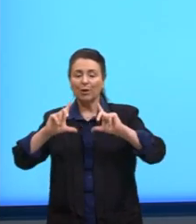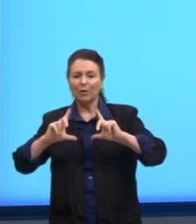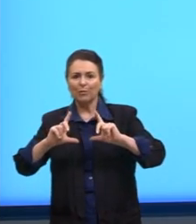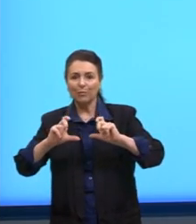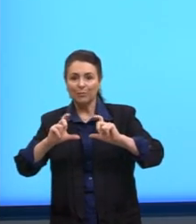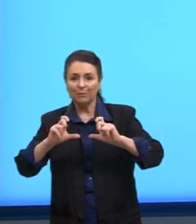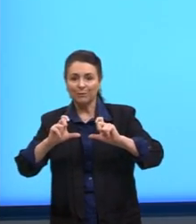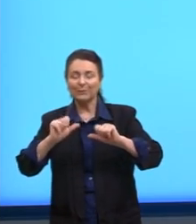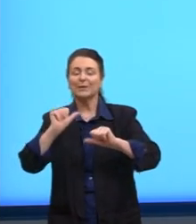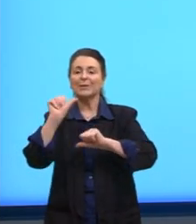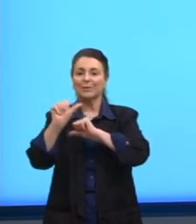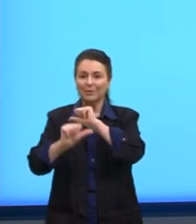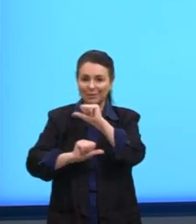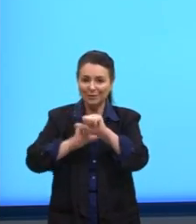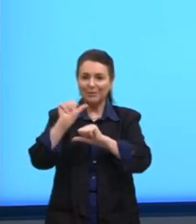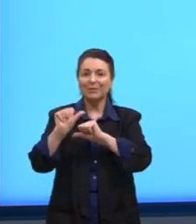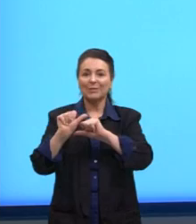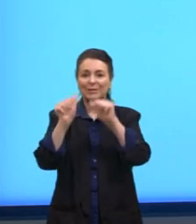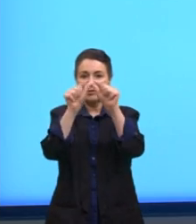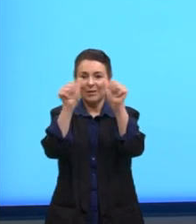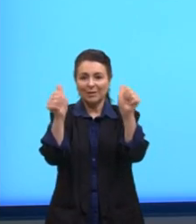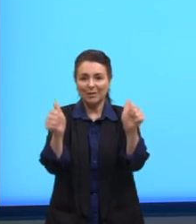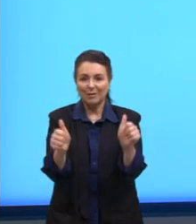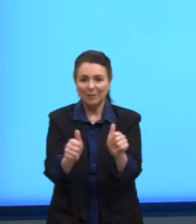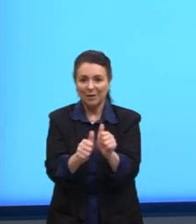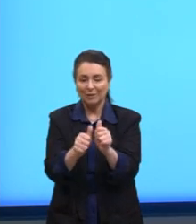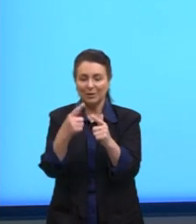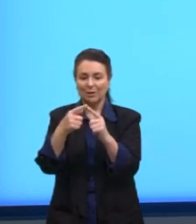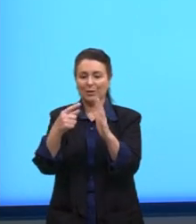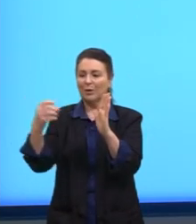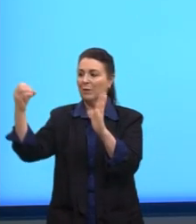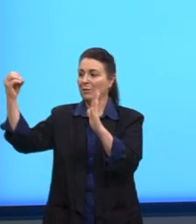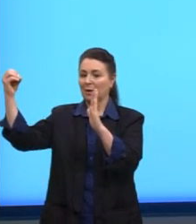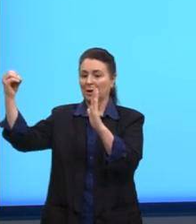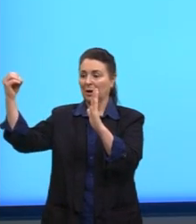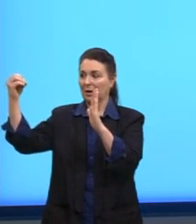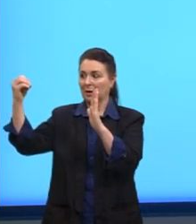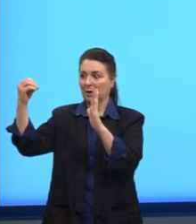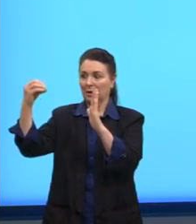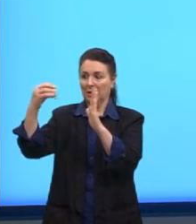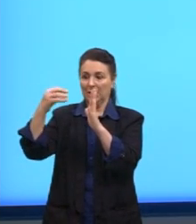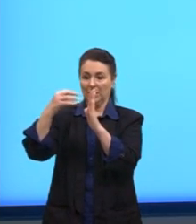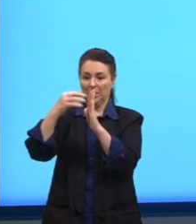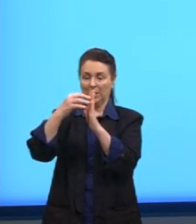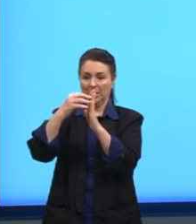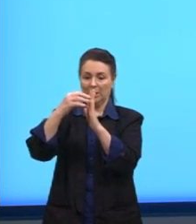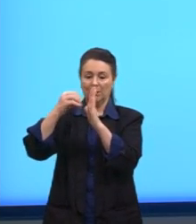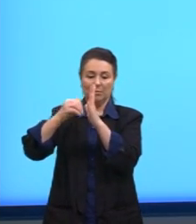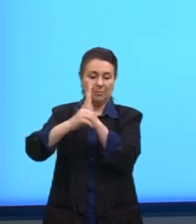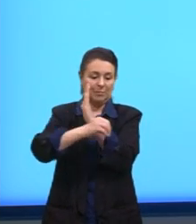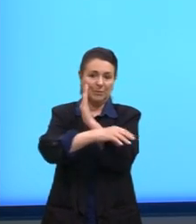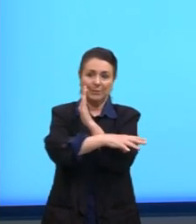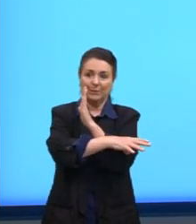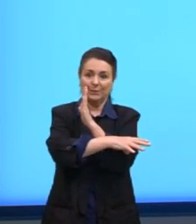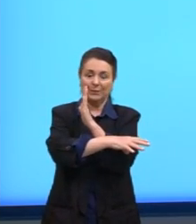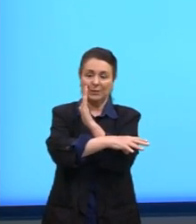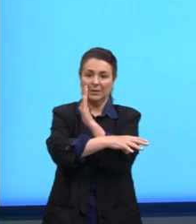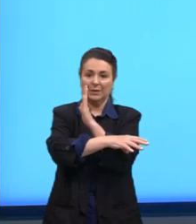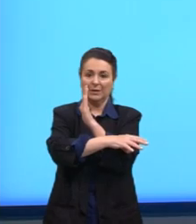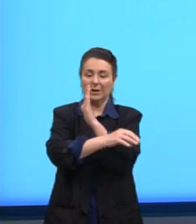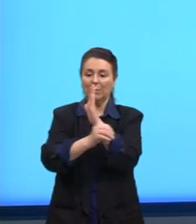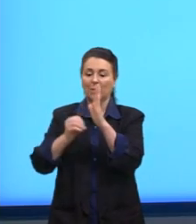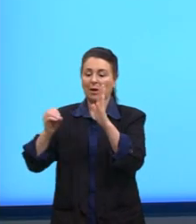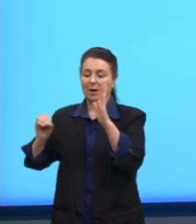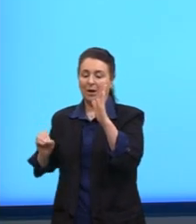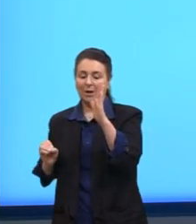eles vão gerar imagens invertidas Mas a gente não percebe isso porque ele já trazem para a gente a imagem invertida